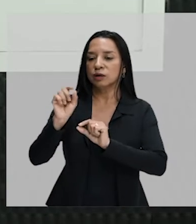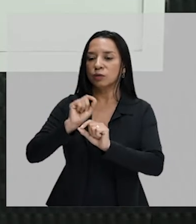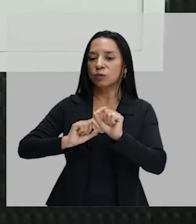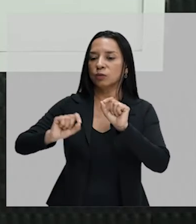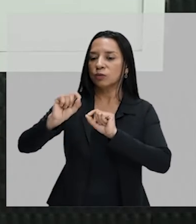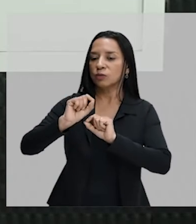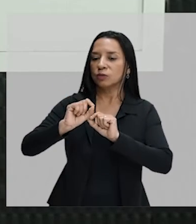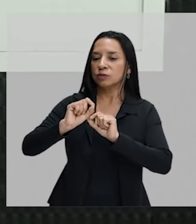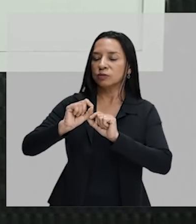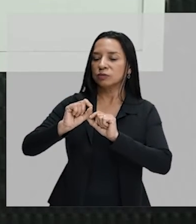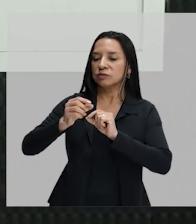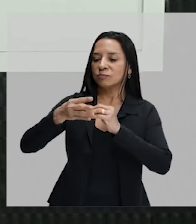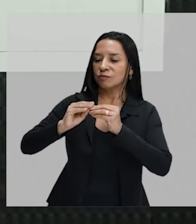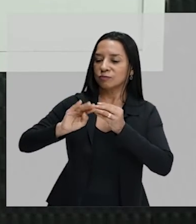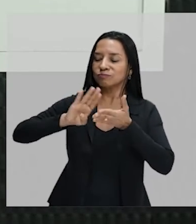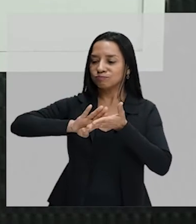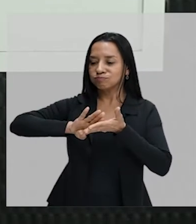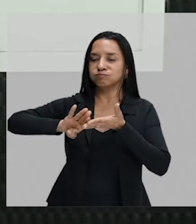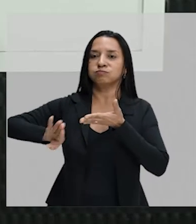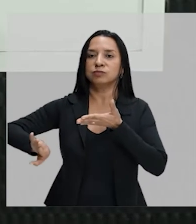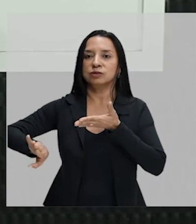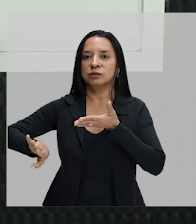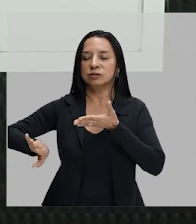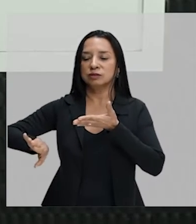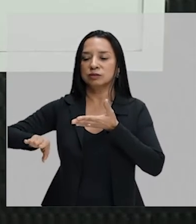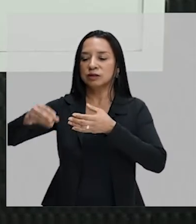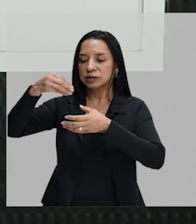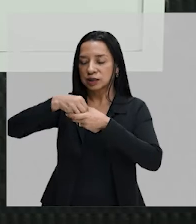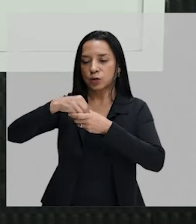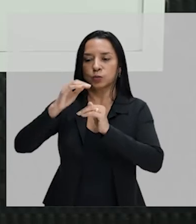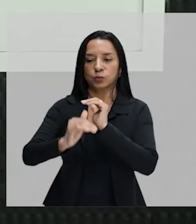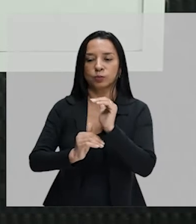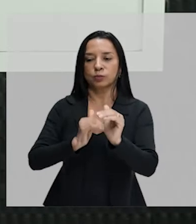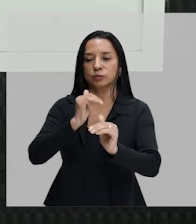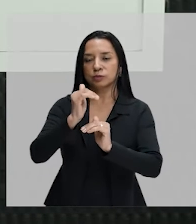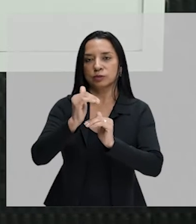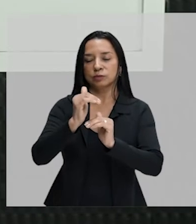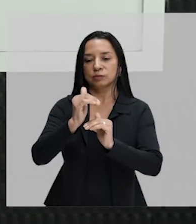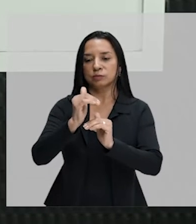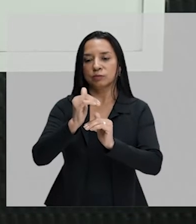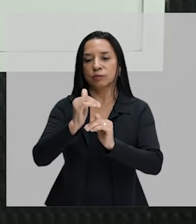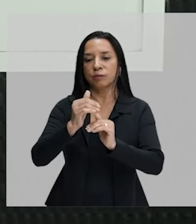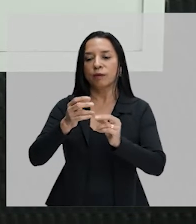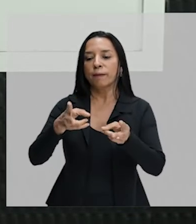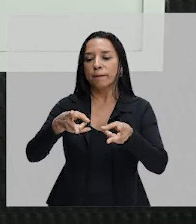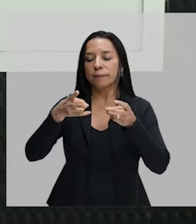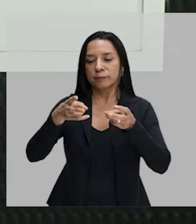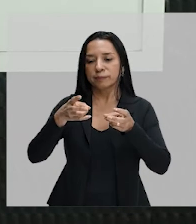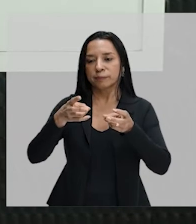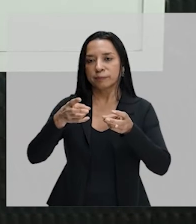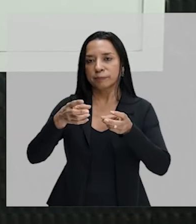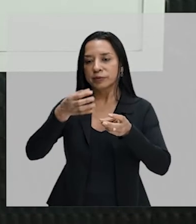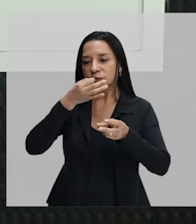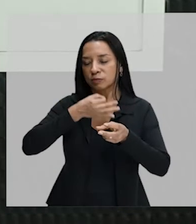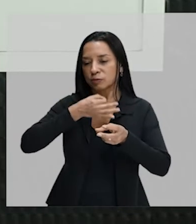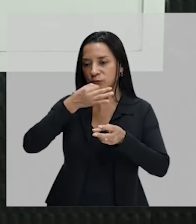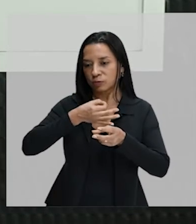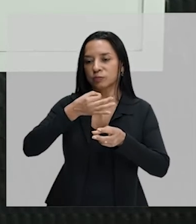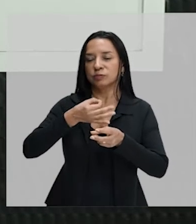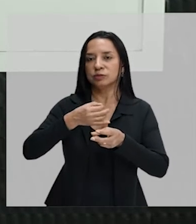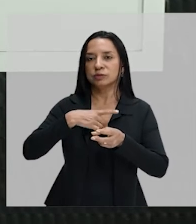vou desagregar dentro do processo. Então perceba que a expressão, ela tem uma condição